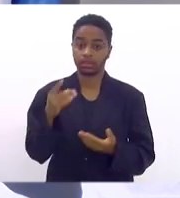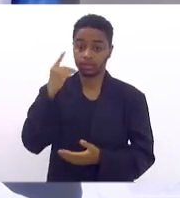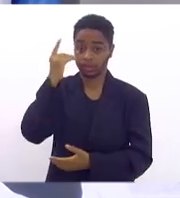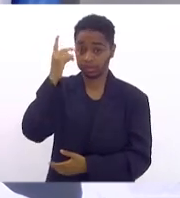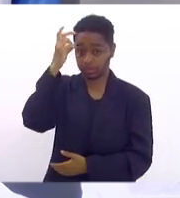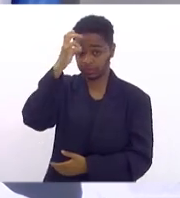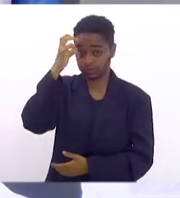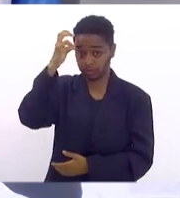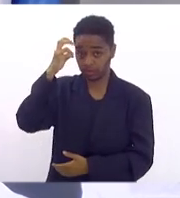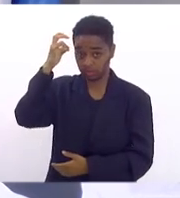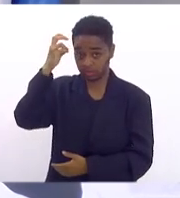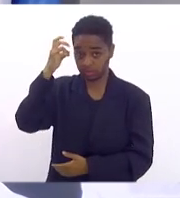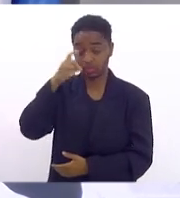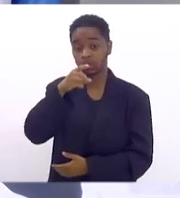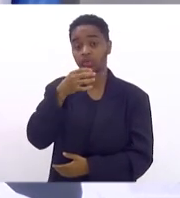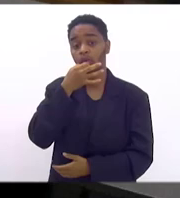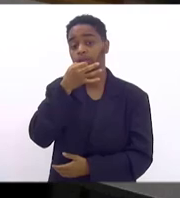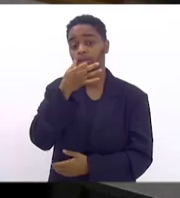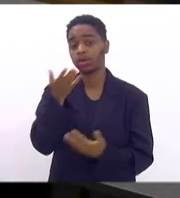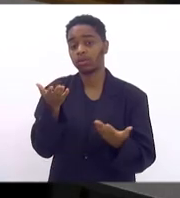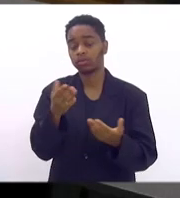Verônica, o que acha?